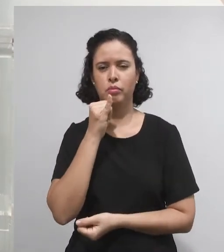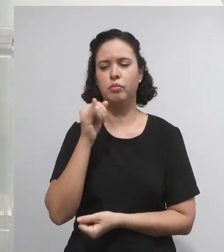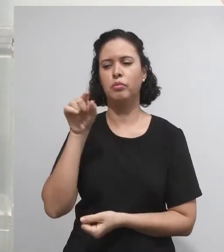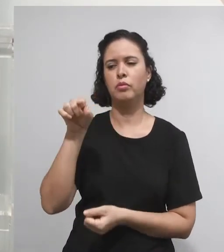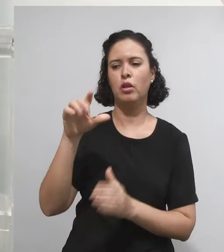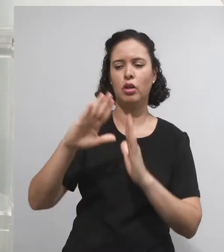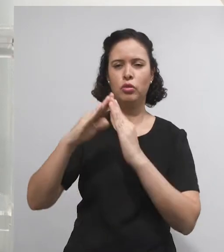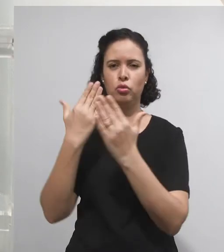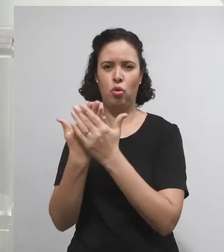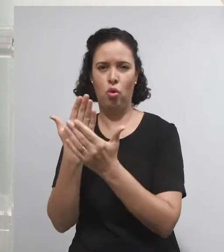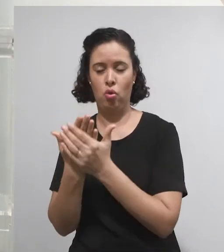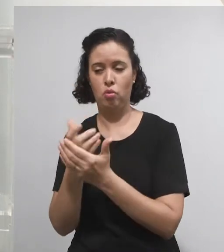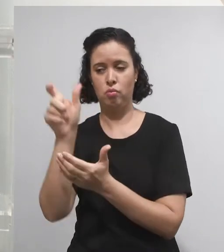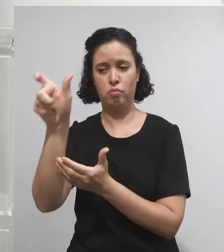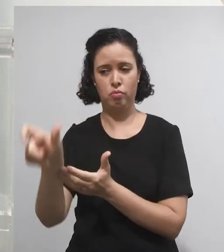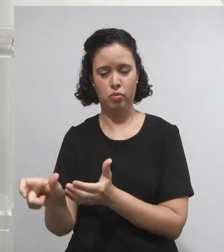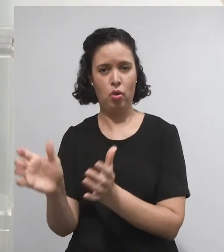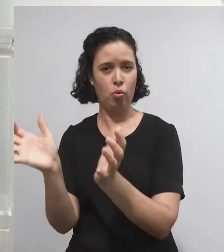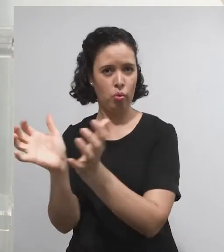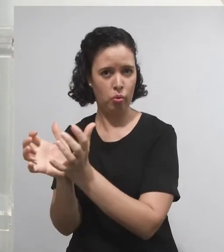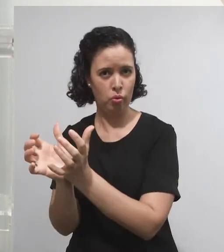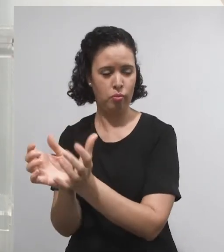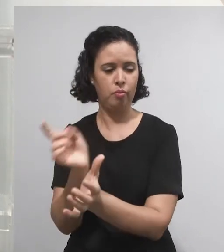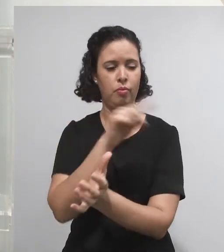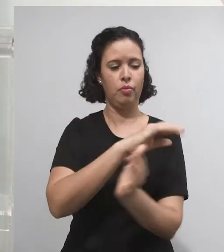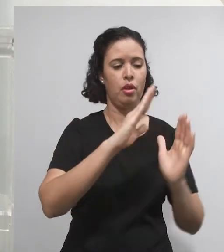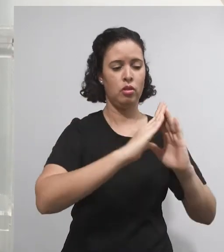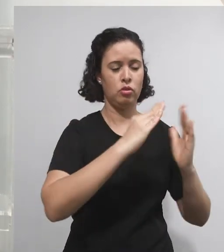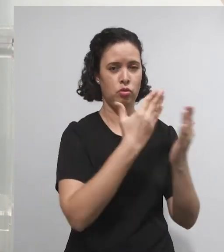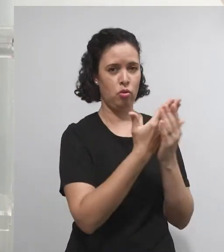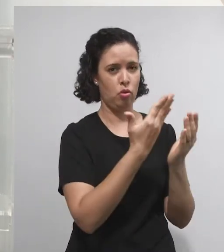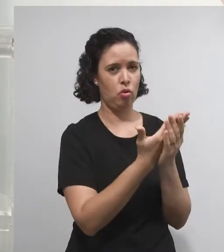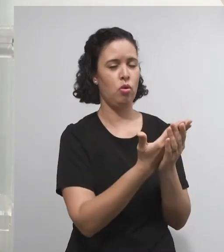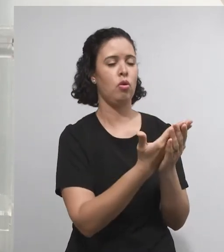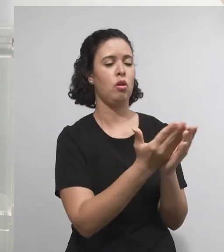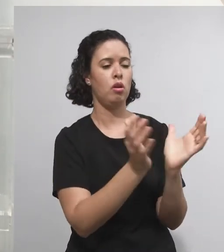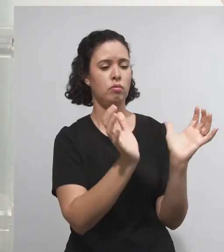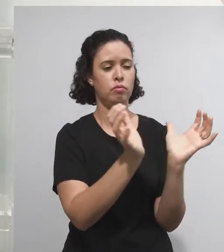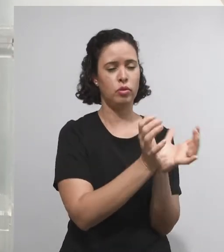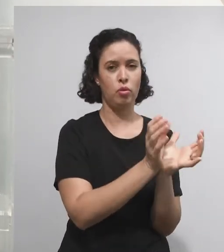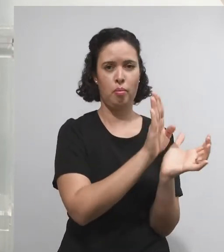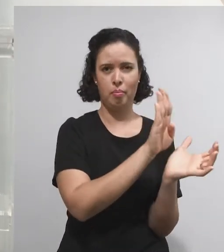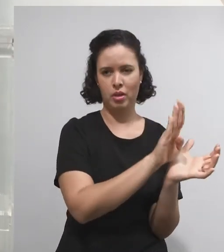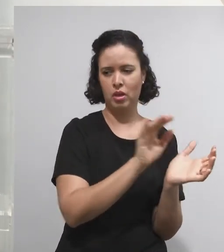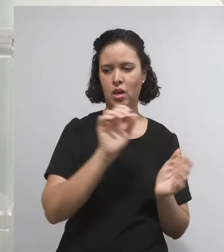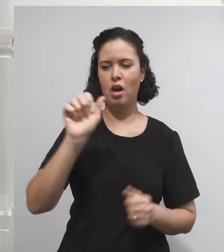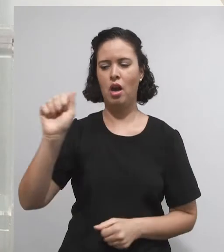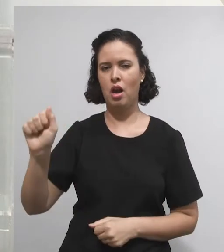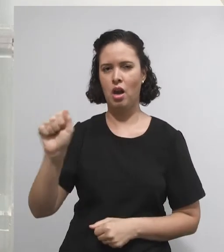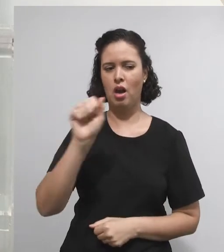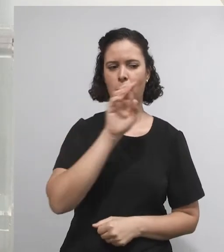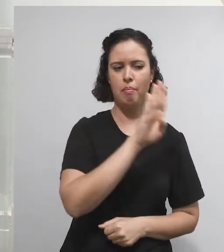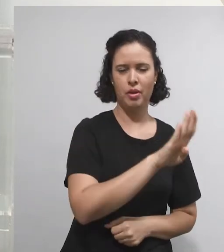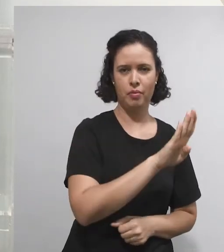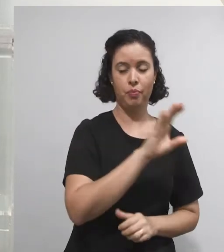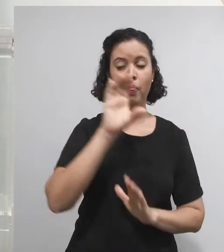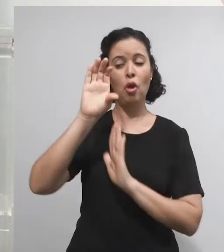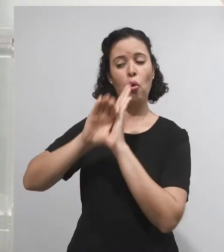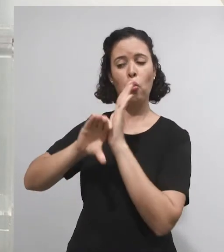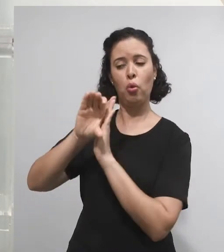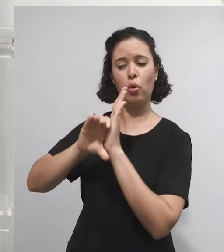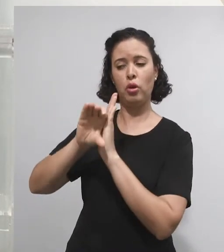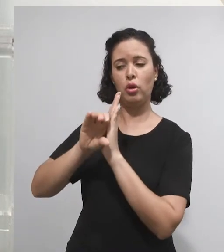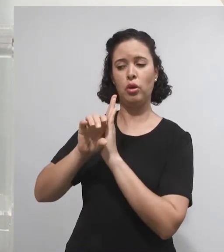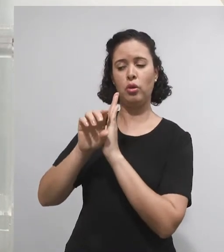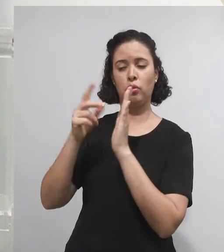o currículo de A é diferente do currículo de B. E o currículo de A é para manter